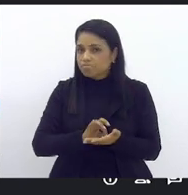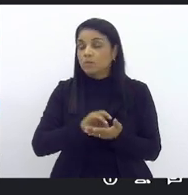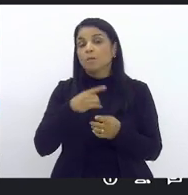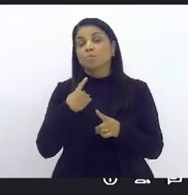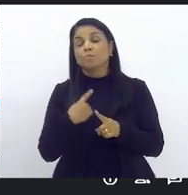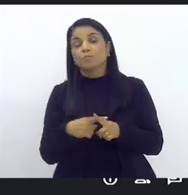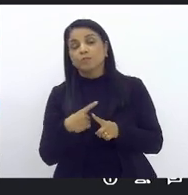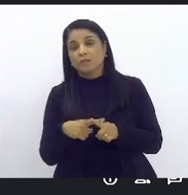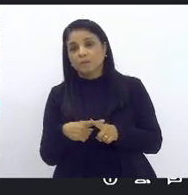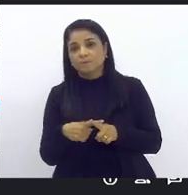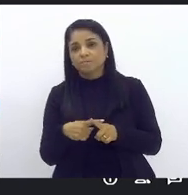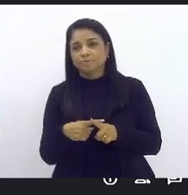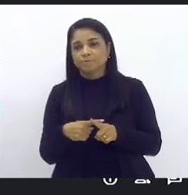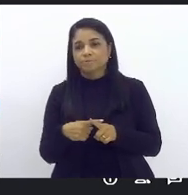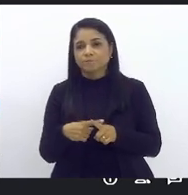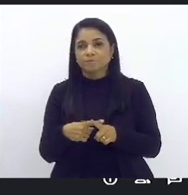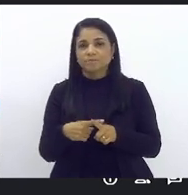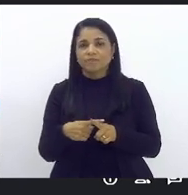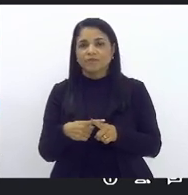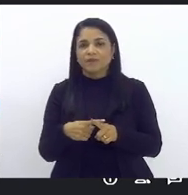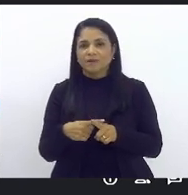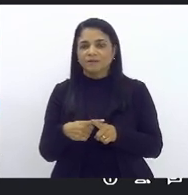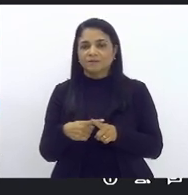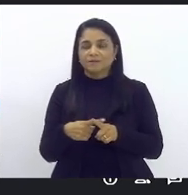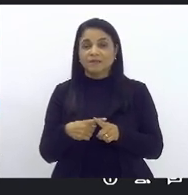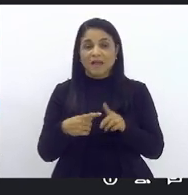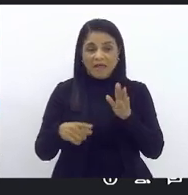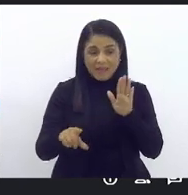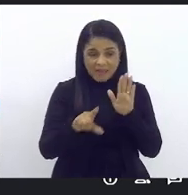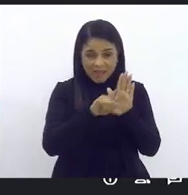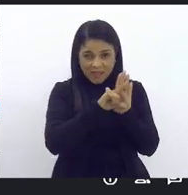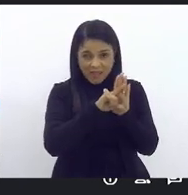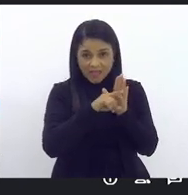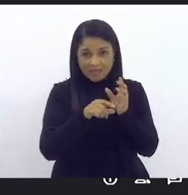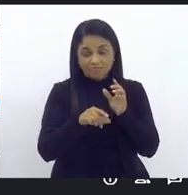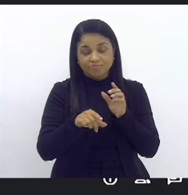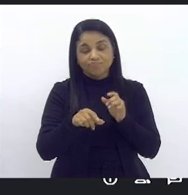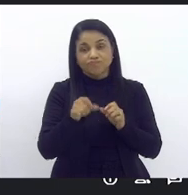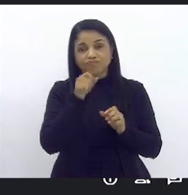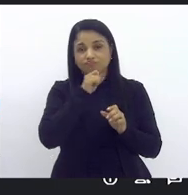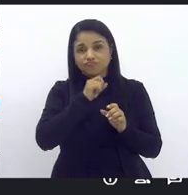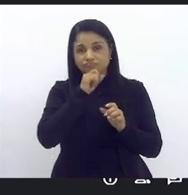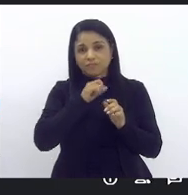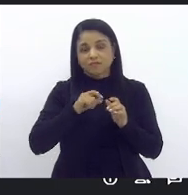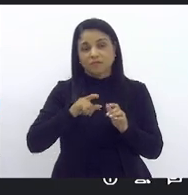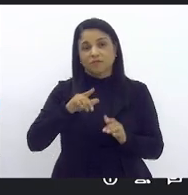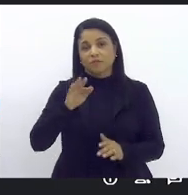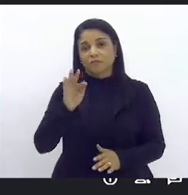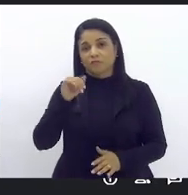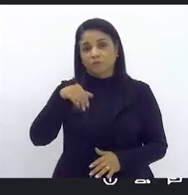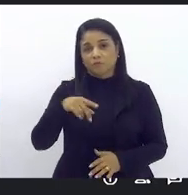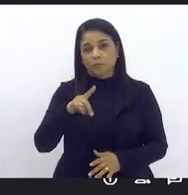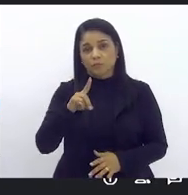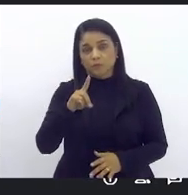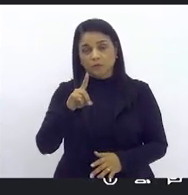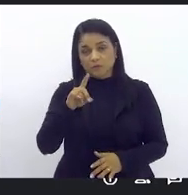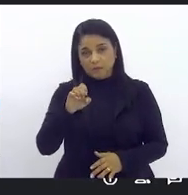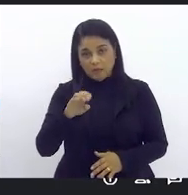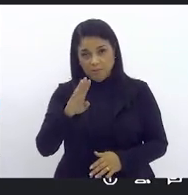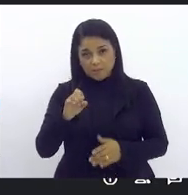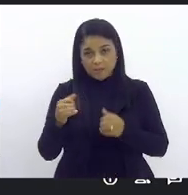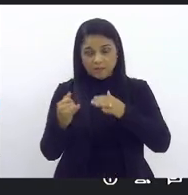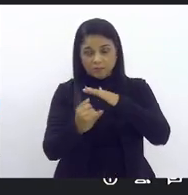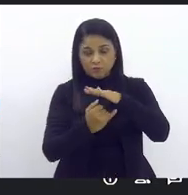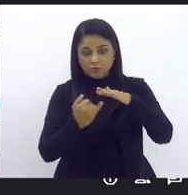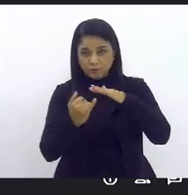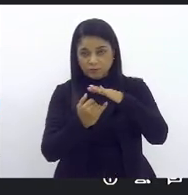Porque os dispositivos da antiga lei do Fundeb, os institutos, melhor dizendo, da